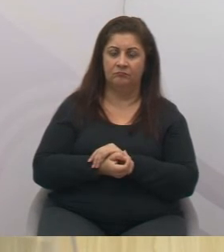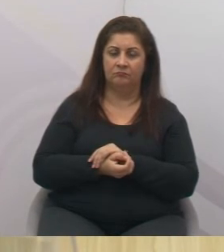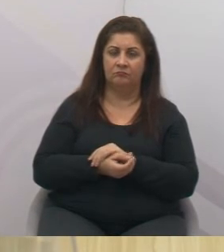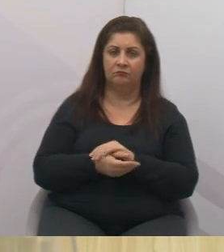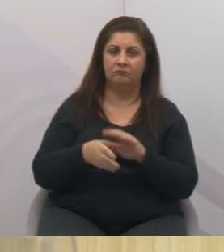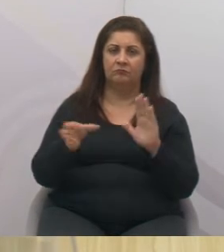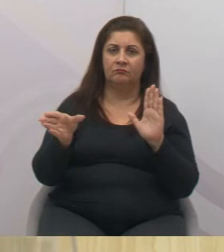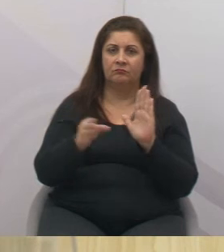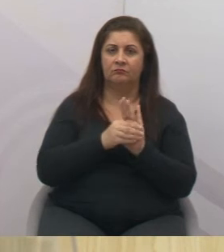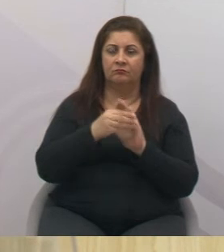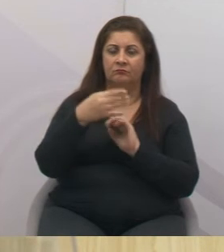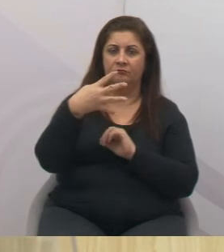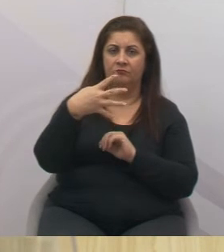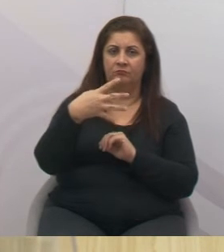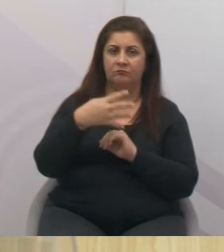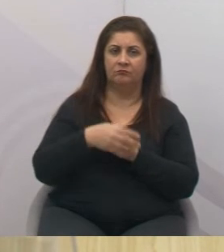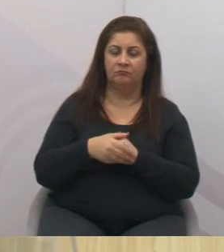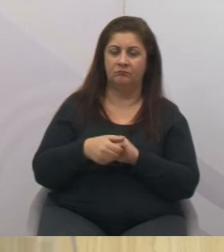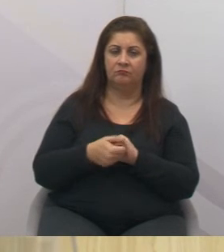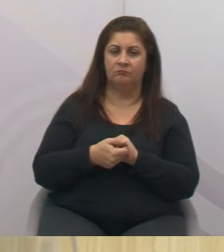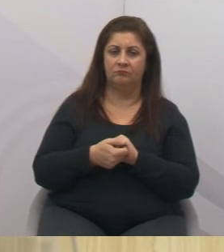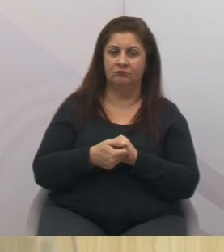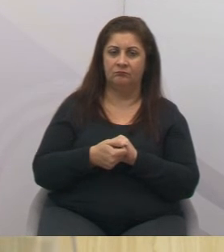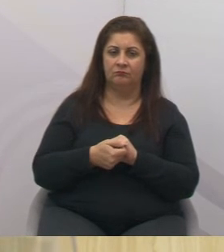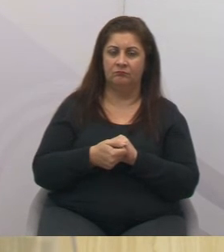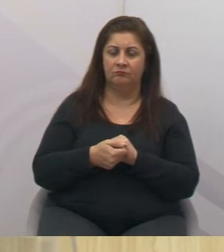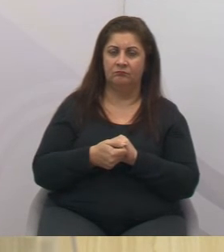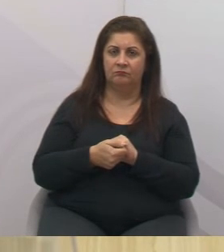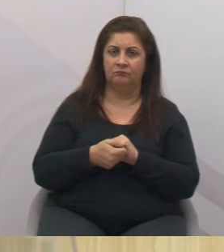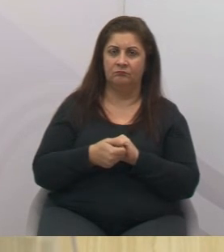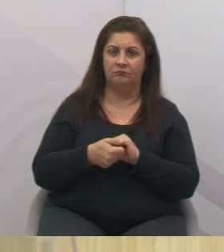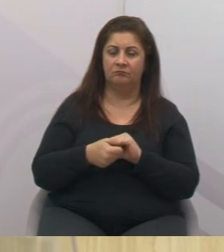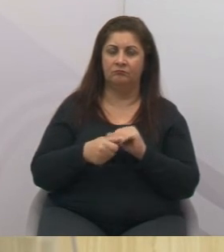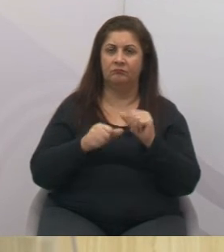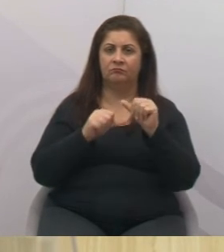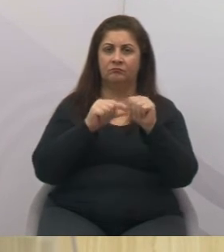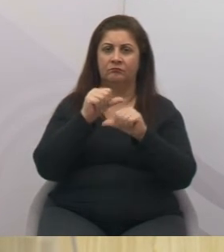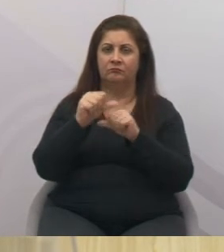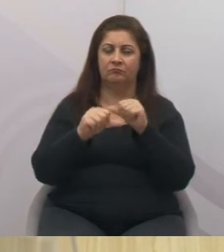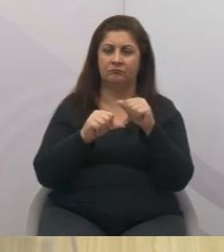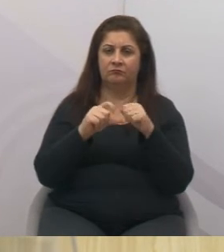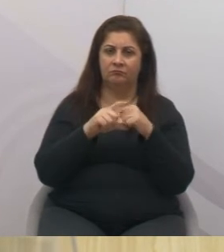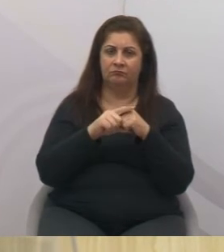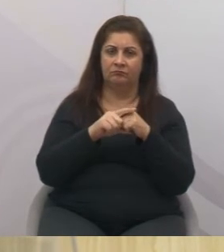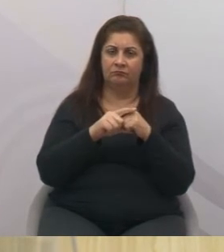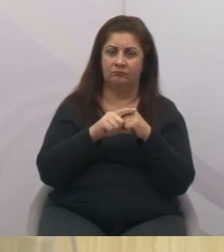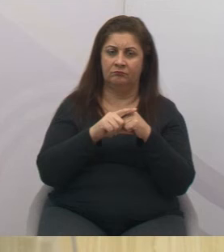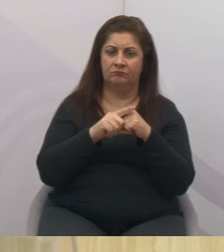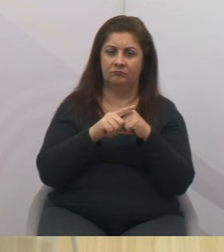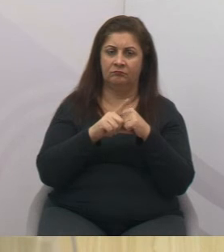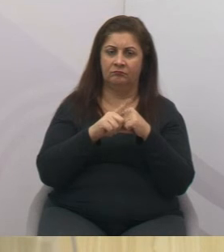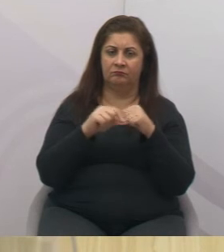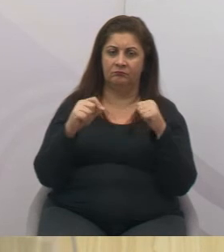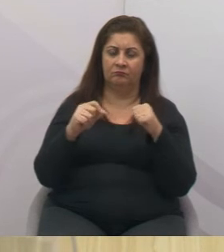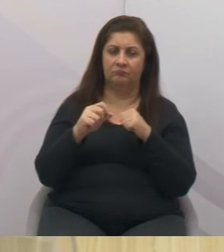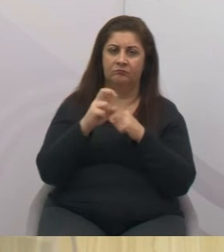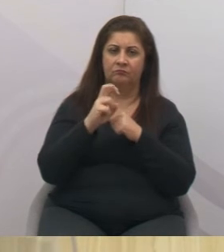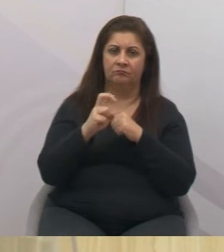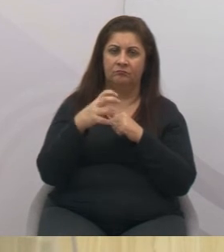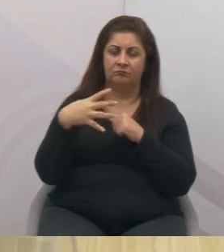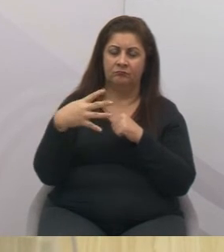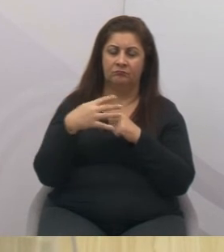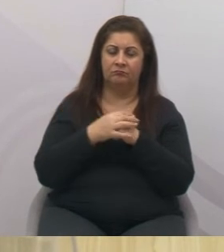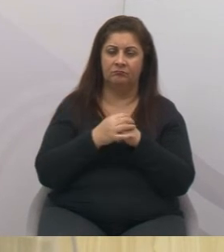Emenda 4. Passa a ser o artigo 54º a seguinte redação. Artigo 54º.